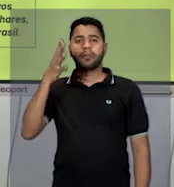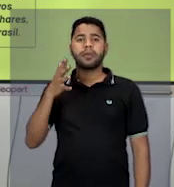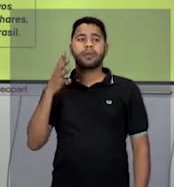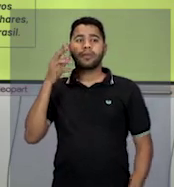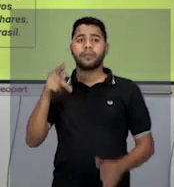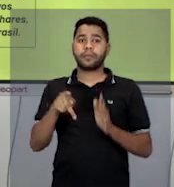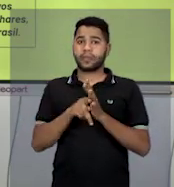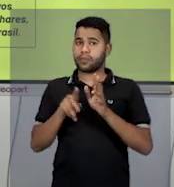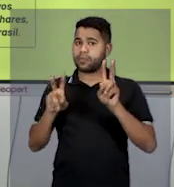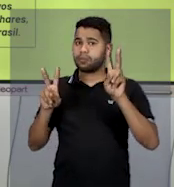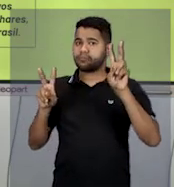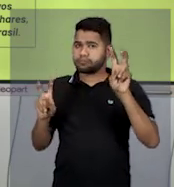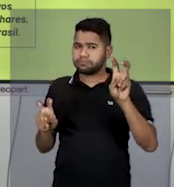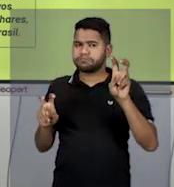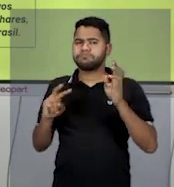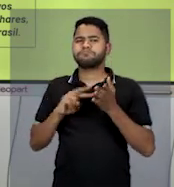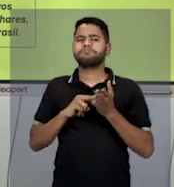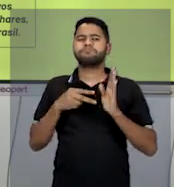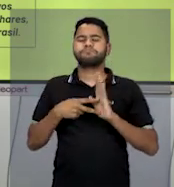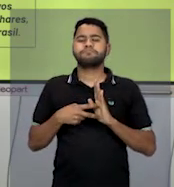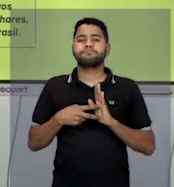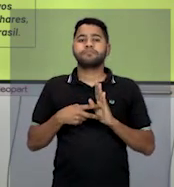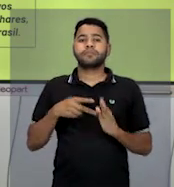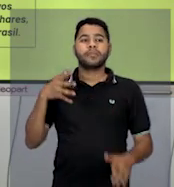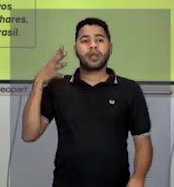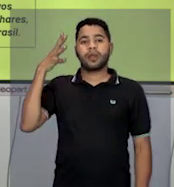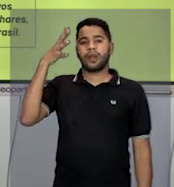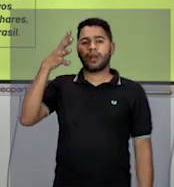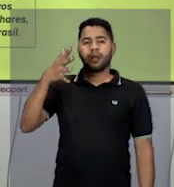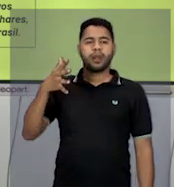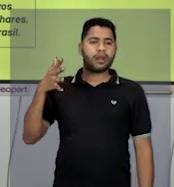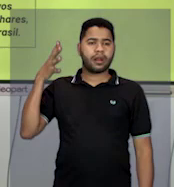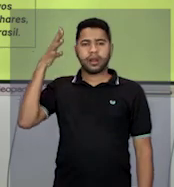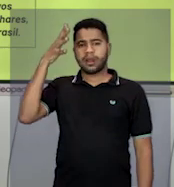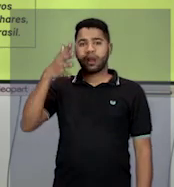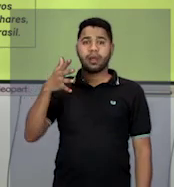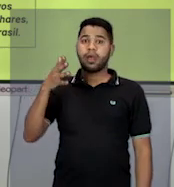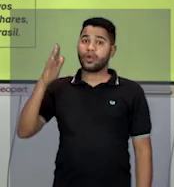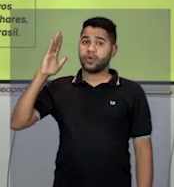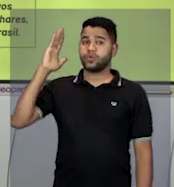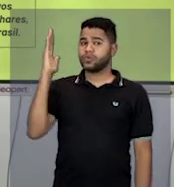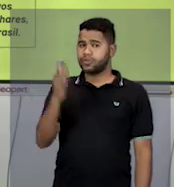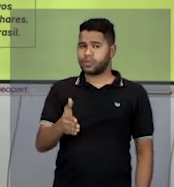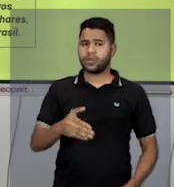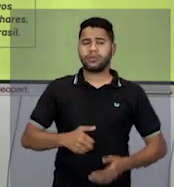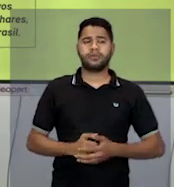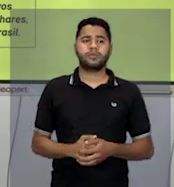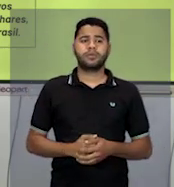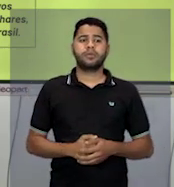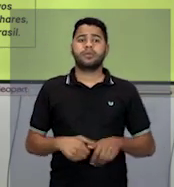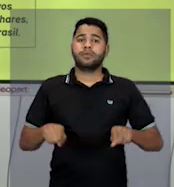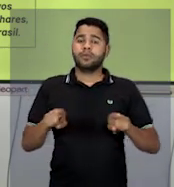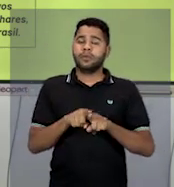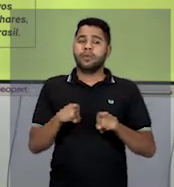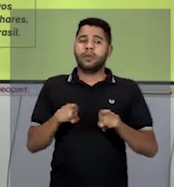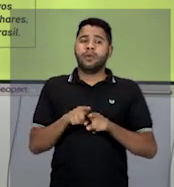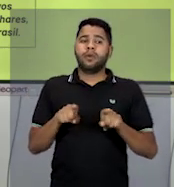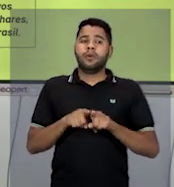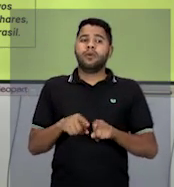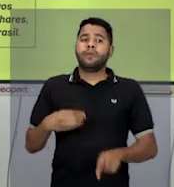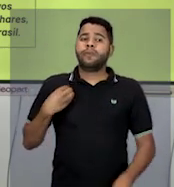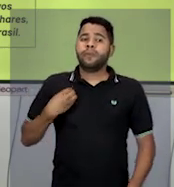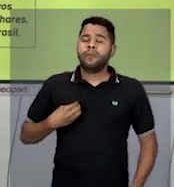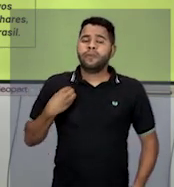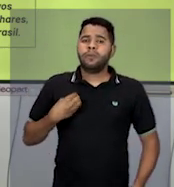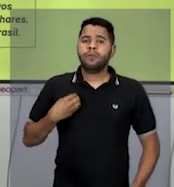entre aspas, ou seja, o discurso relatado direto. E logo depois também nós vimos lá a presença